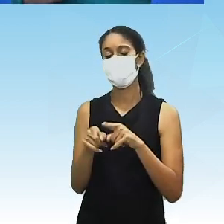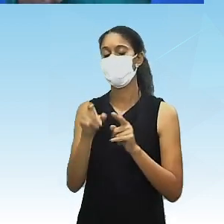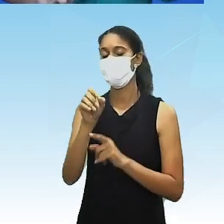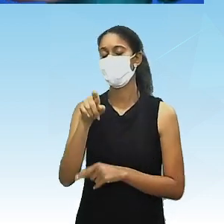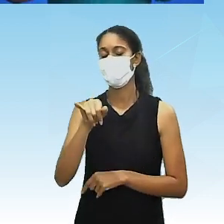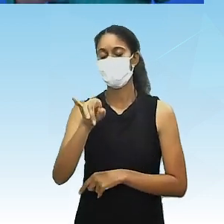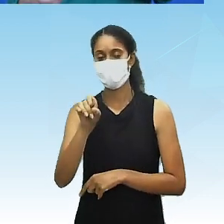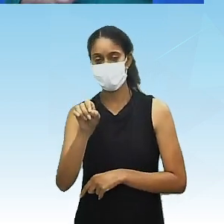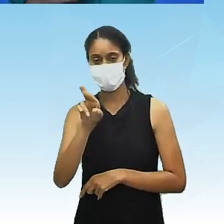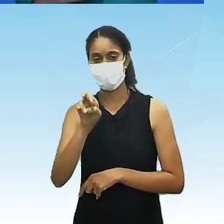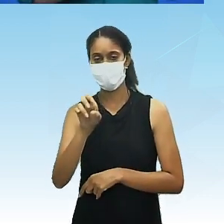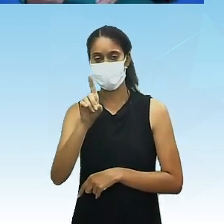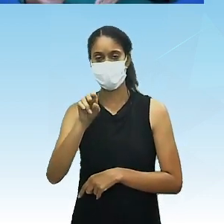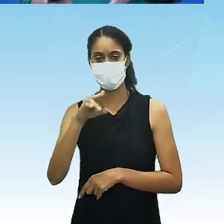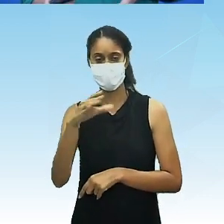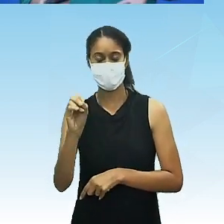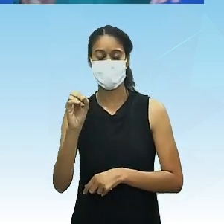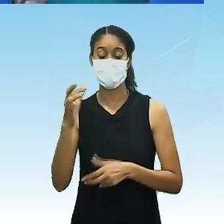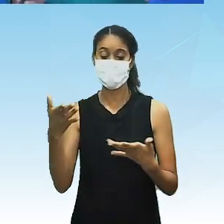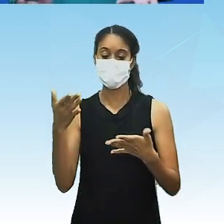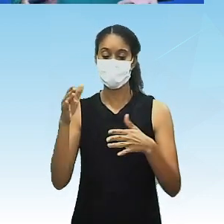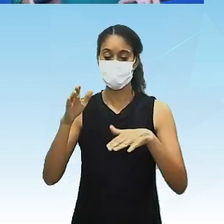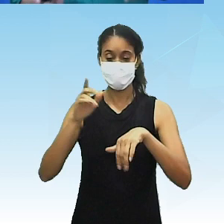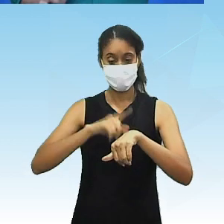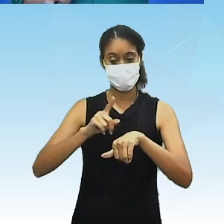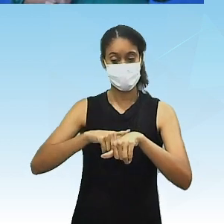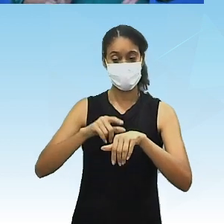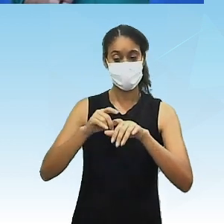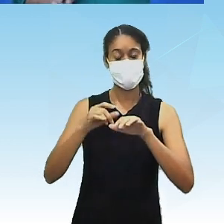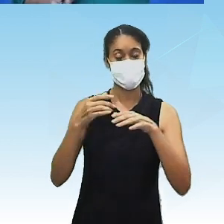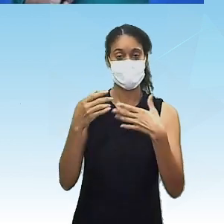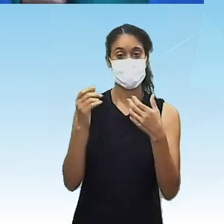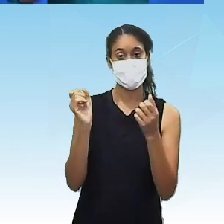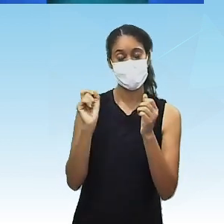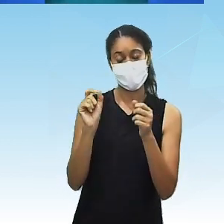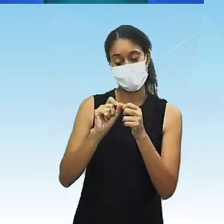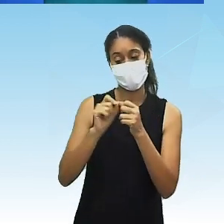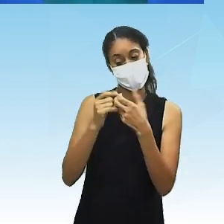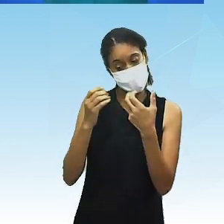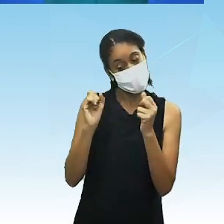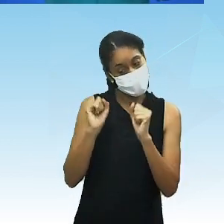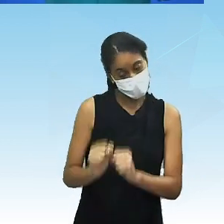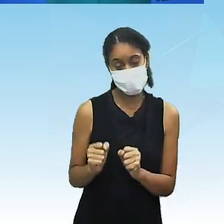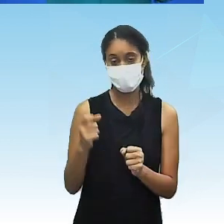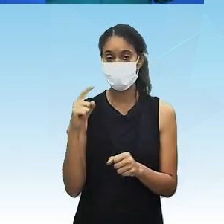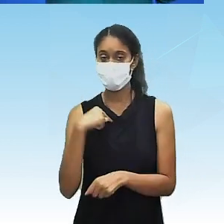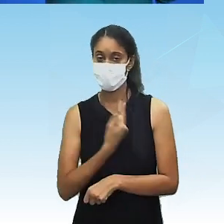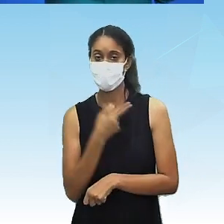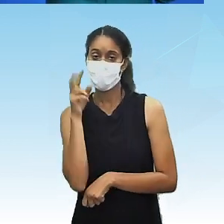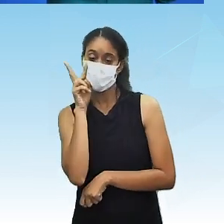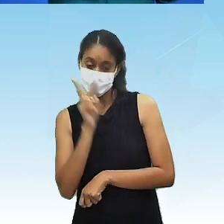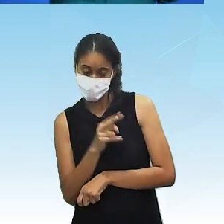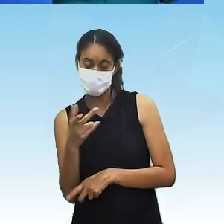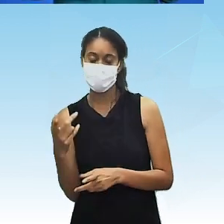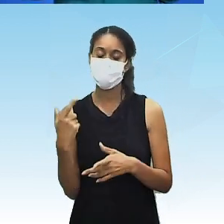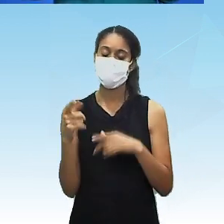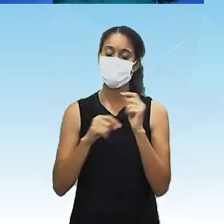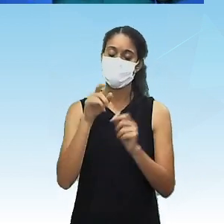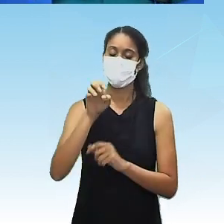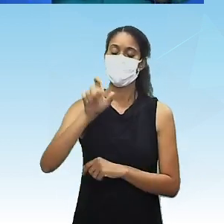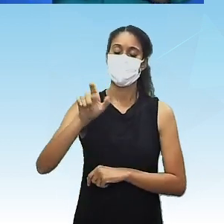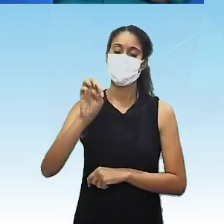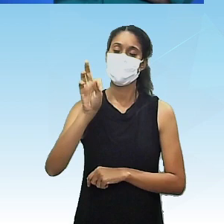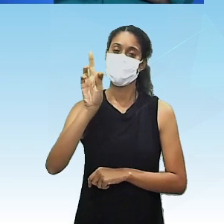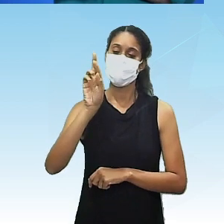tem umas coisinhas que dá para ver quando o tempo permite, beleza? Mas basicamente é eletrólise, porque é um processo industrial